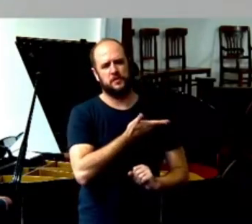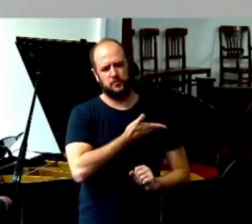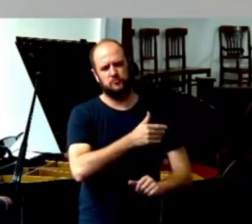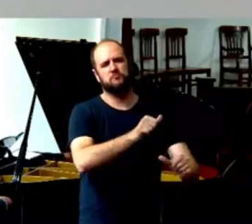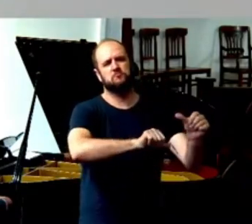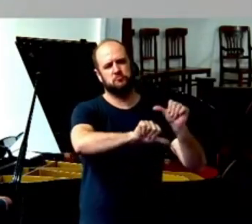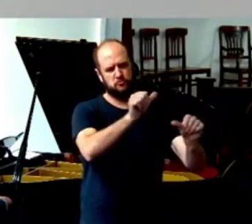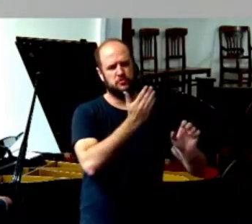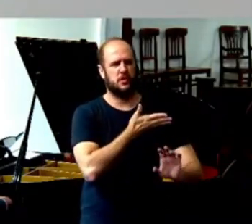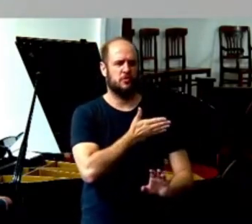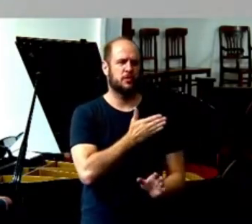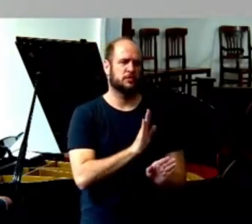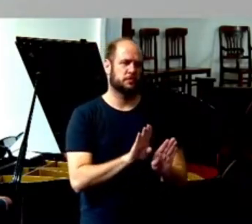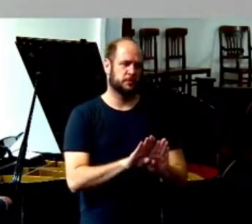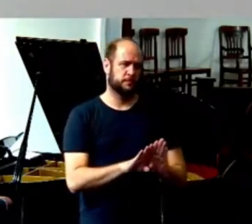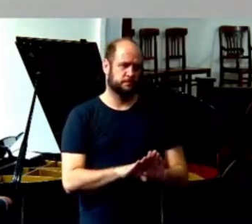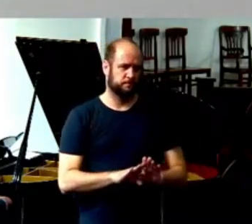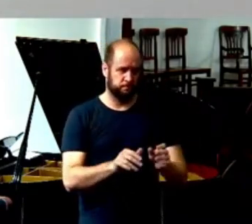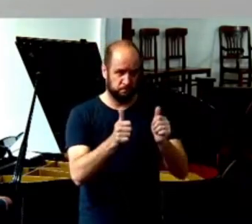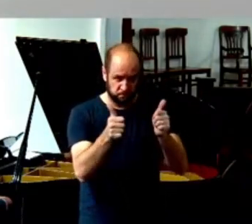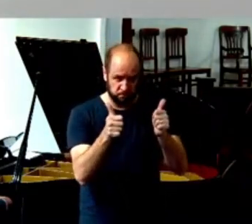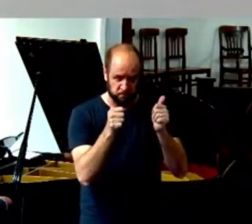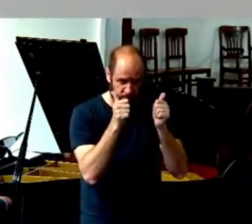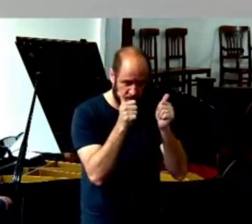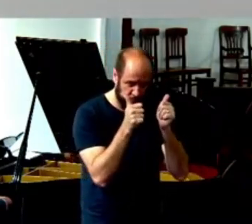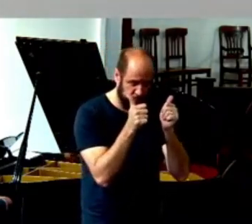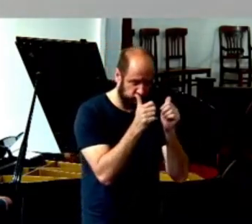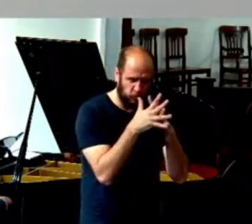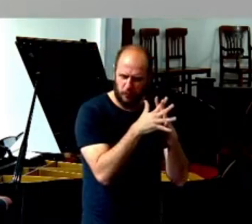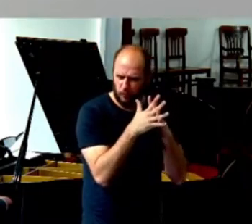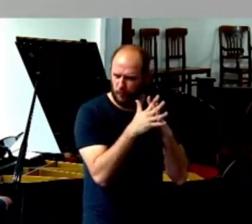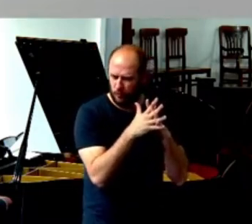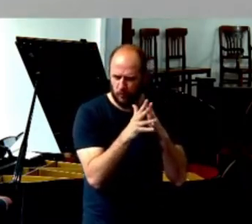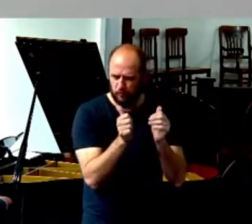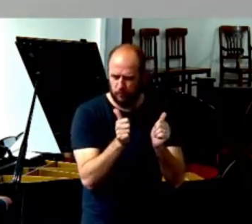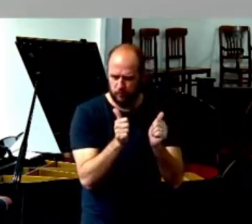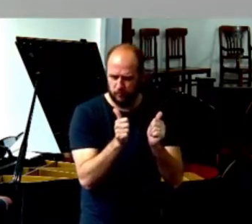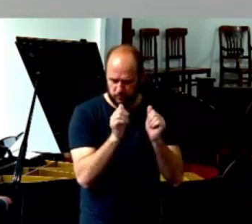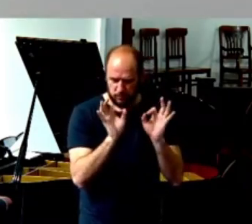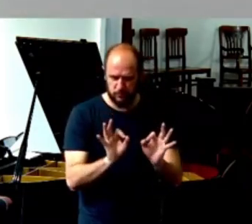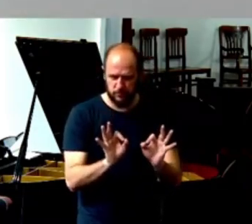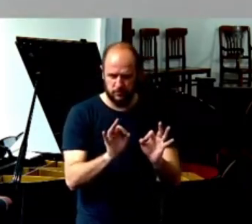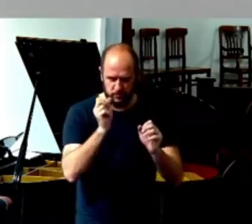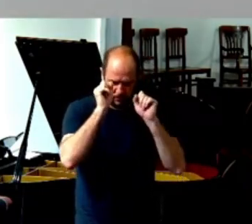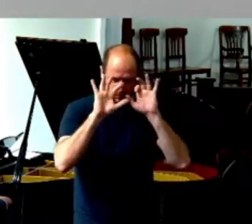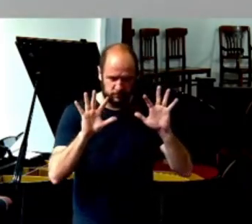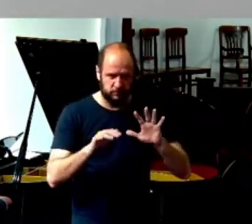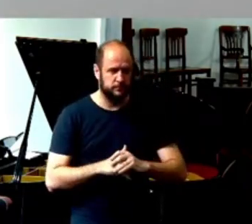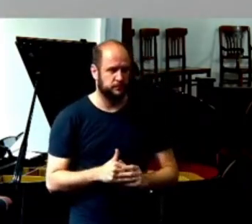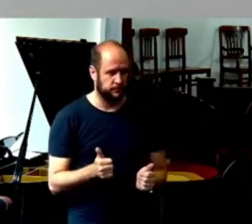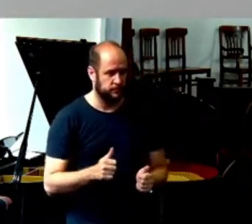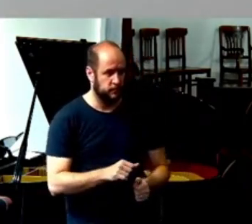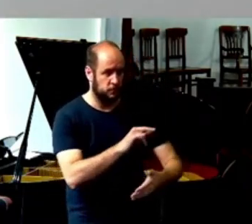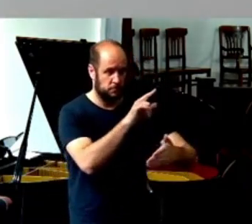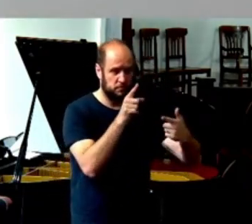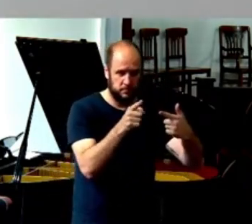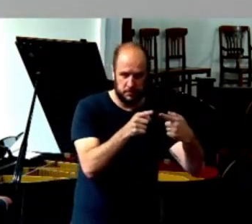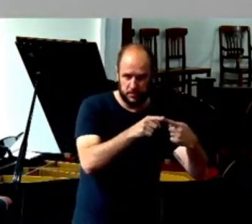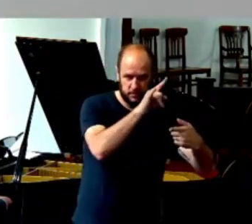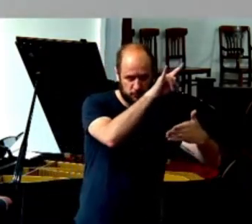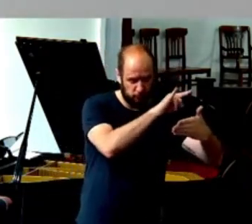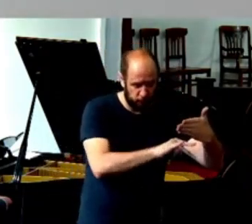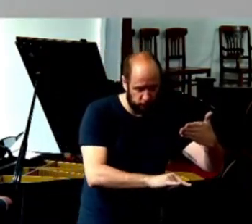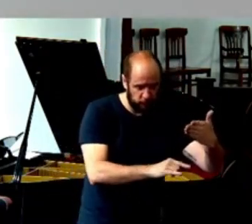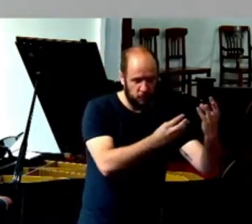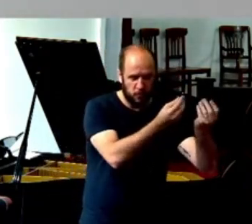o coração do seu amiguinho. Tá bom? Ficou confuso? A primeira lista você vai ressaltar as